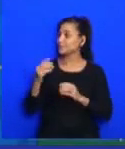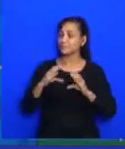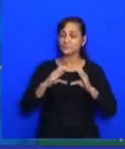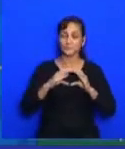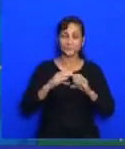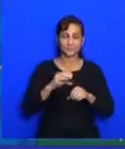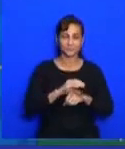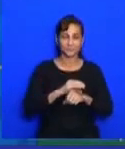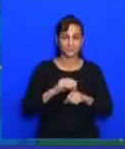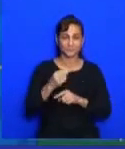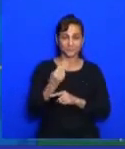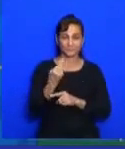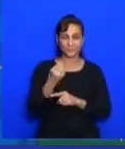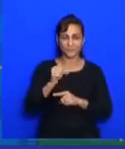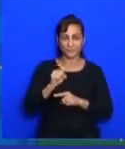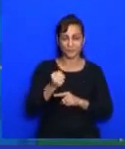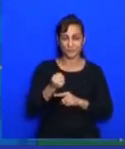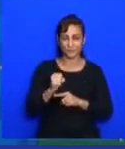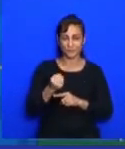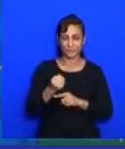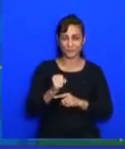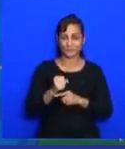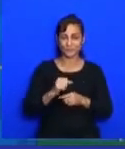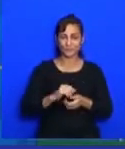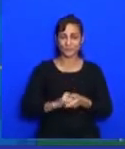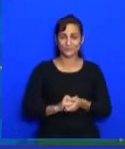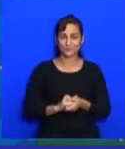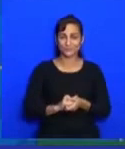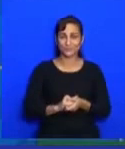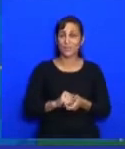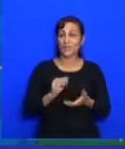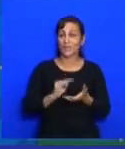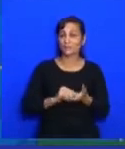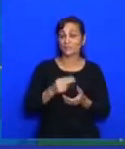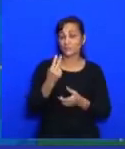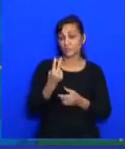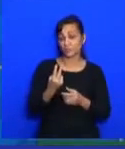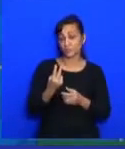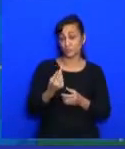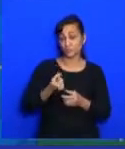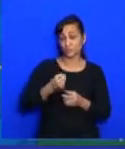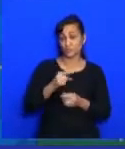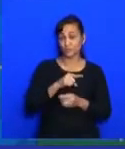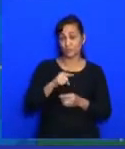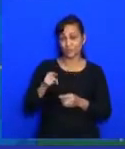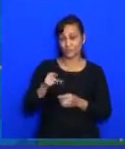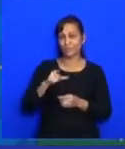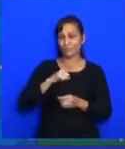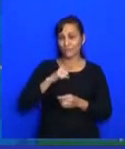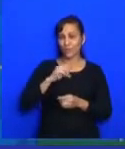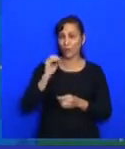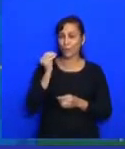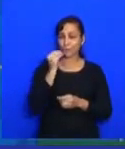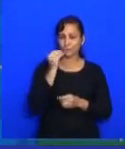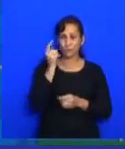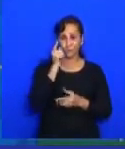cinza, número 28. Cinza, 28. Ainda faltam dois números, você tem chances.